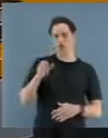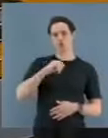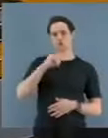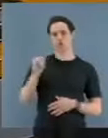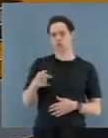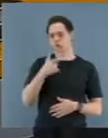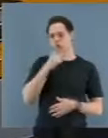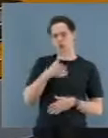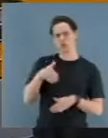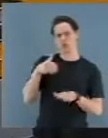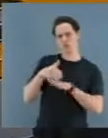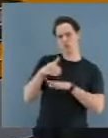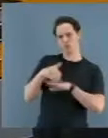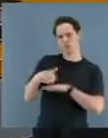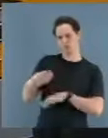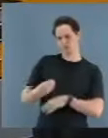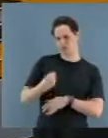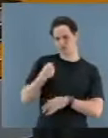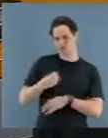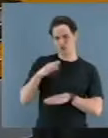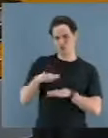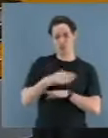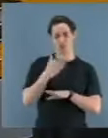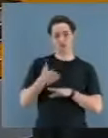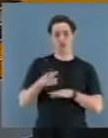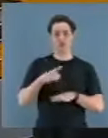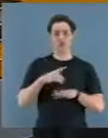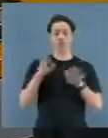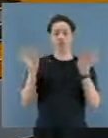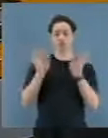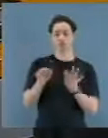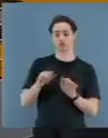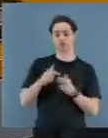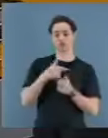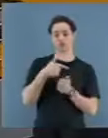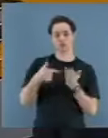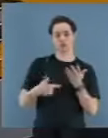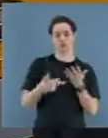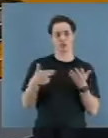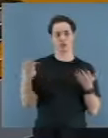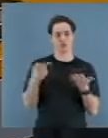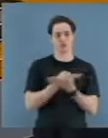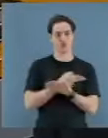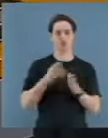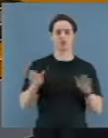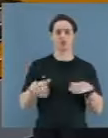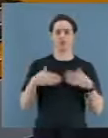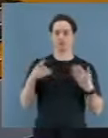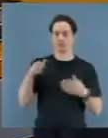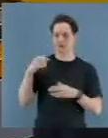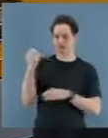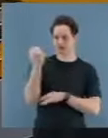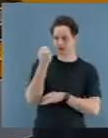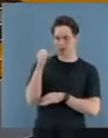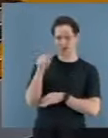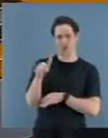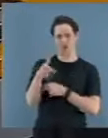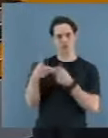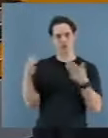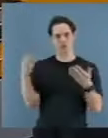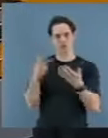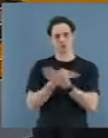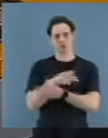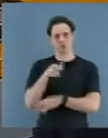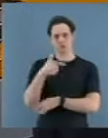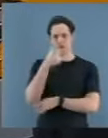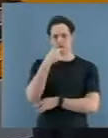ativo desses atos e feliz da vida pelo que aconteceu. Portanto, é muito grave a situação do Sargento Reis, na medida em que ele não